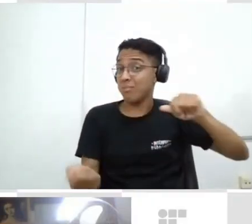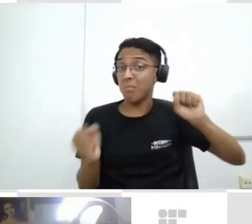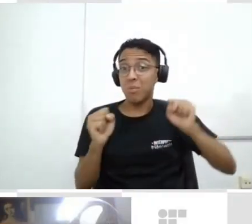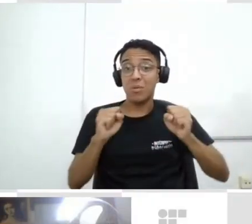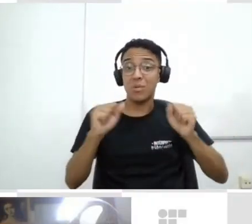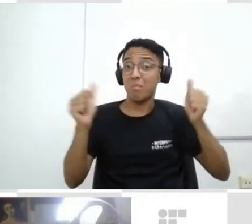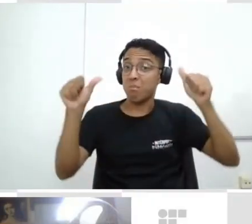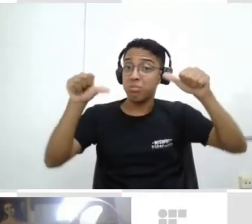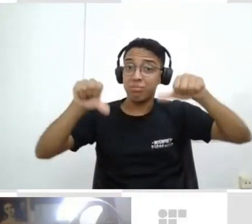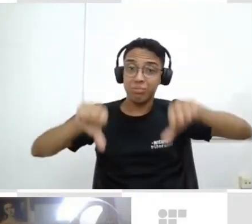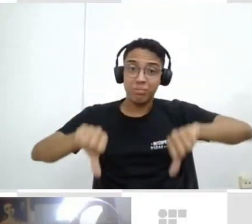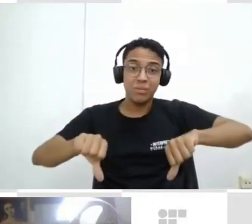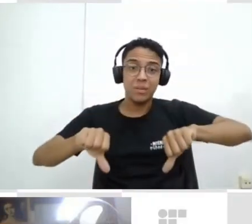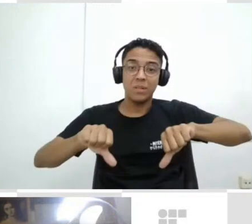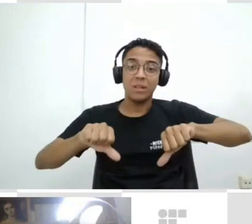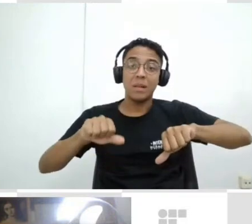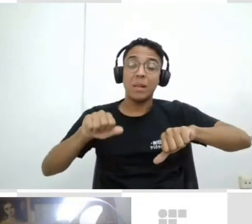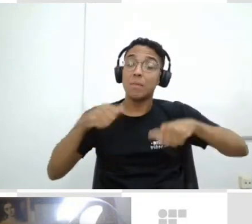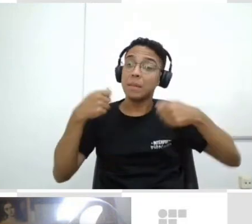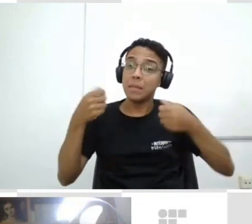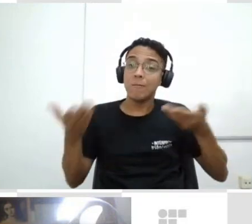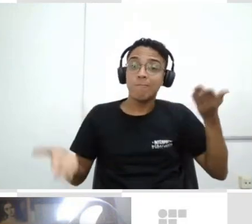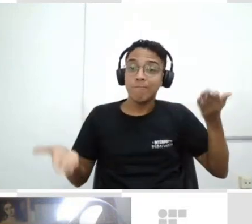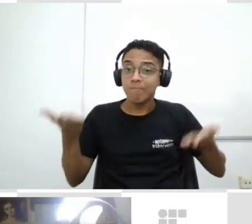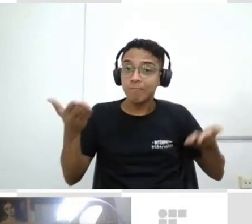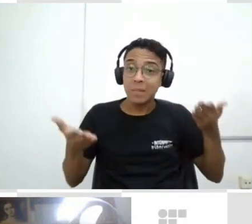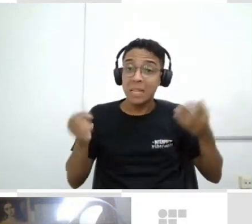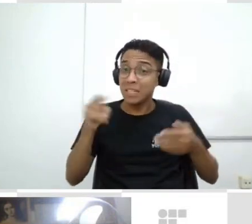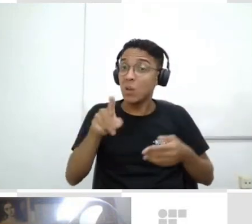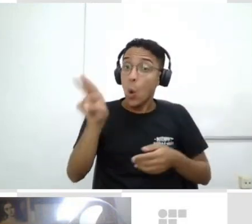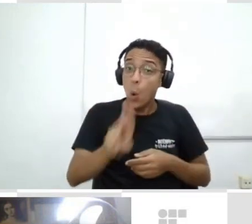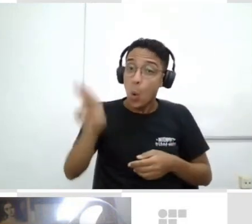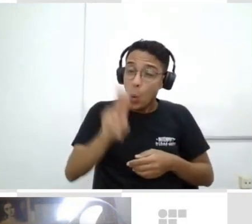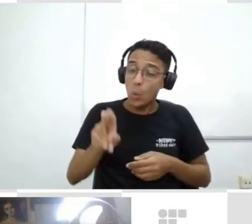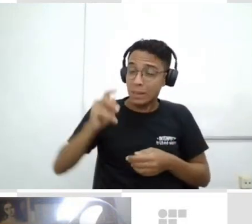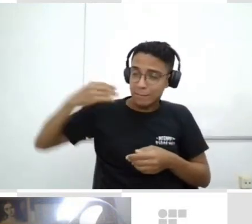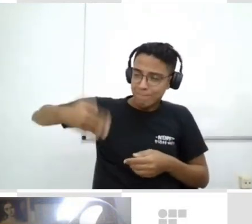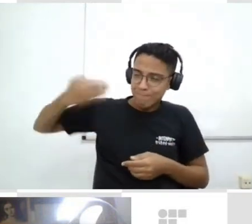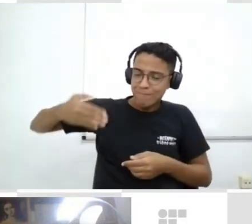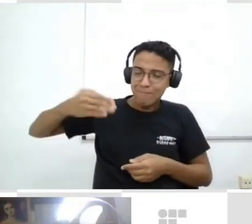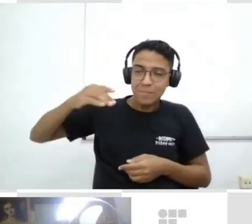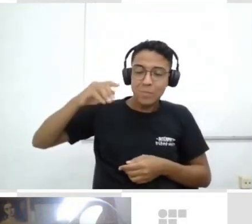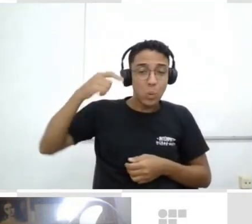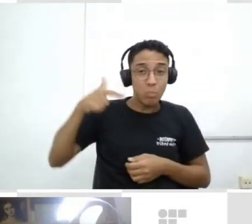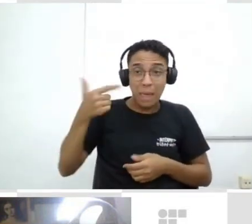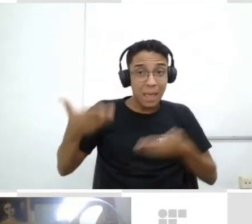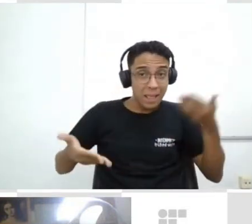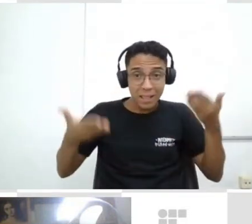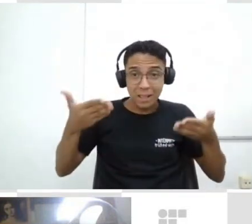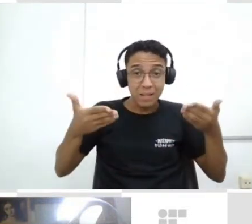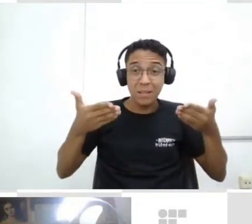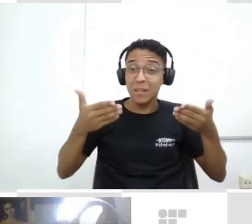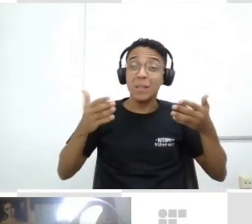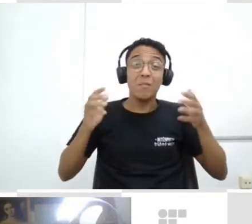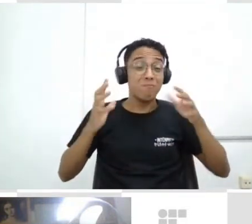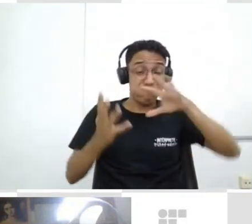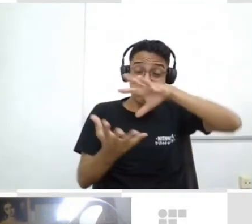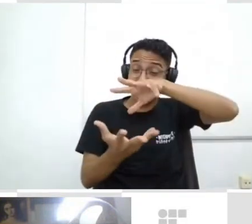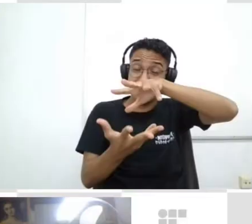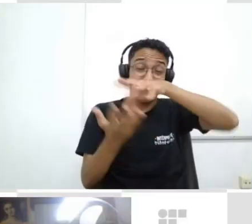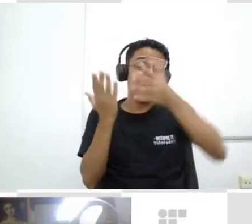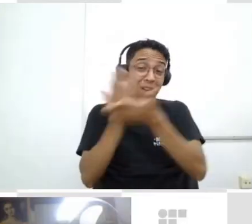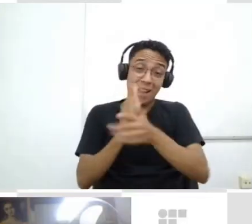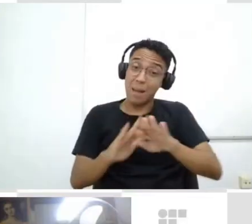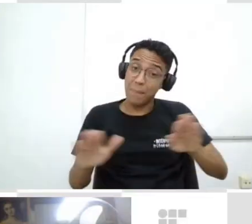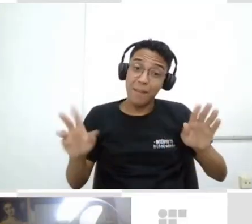regenerar, evidentemente que ele vai entrar em falência, porque não precisa ser um gênio para entender isso, mas o economista não entende. O